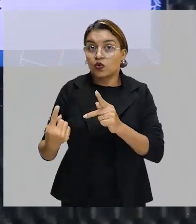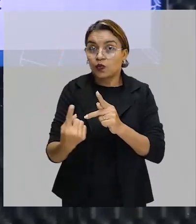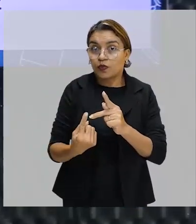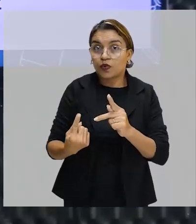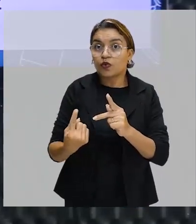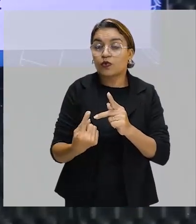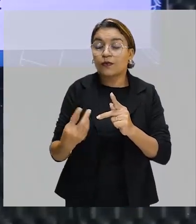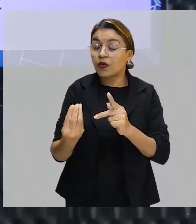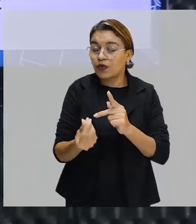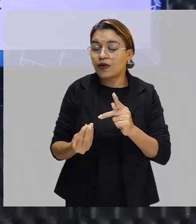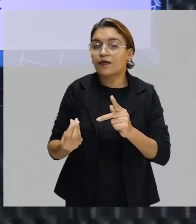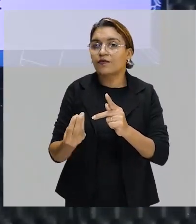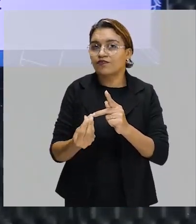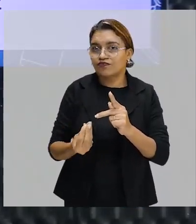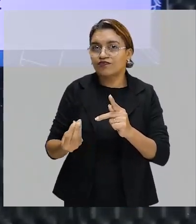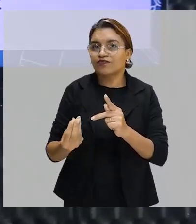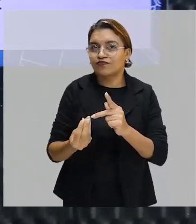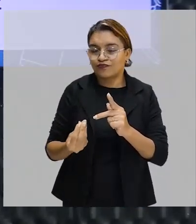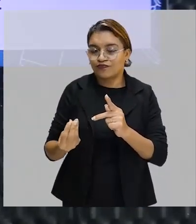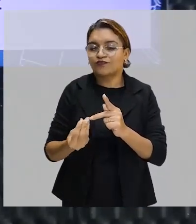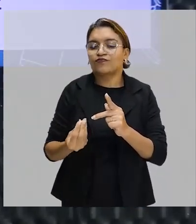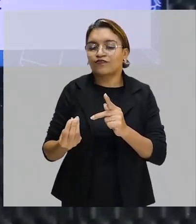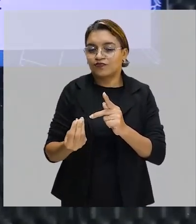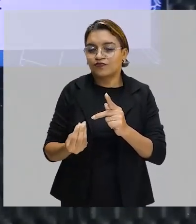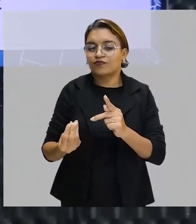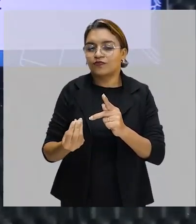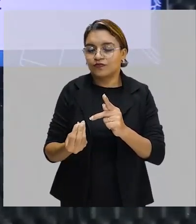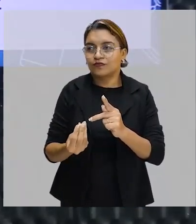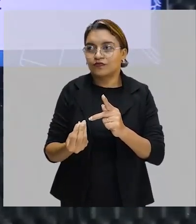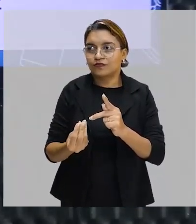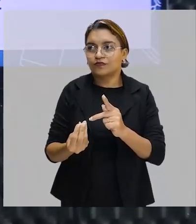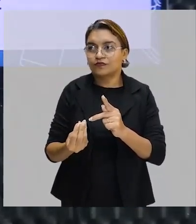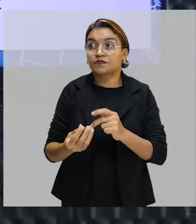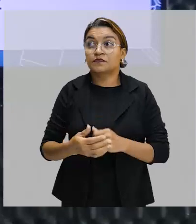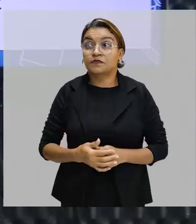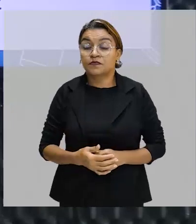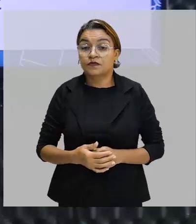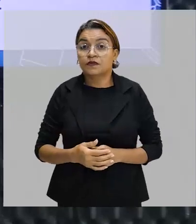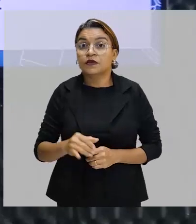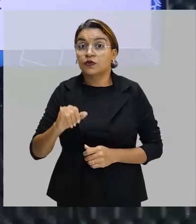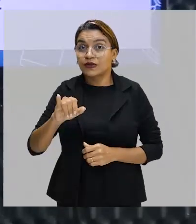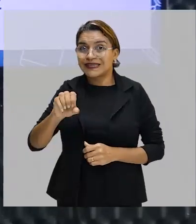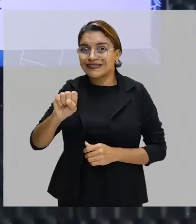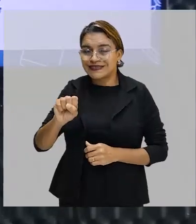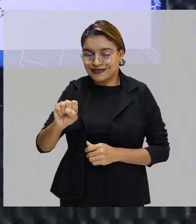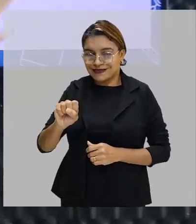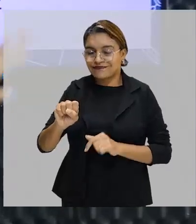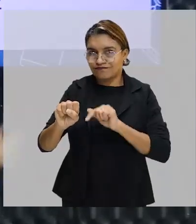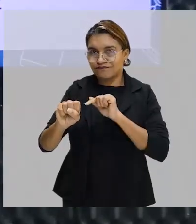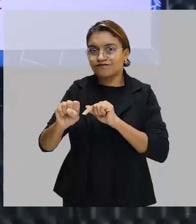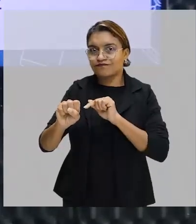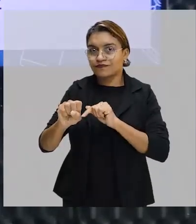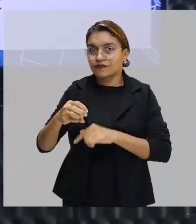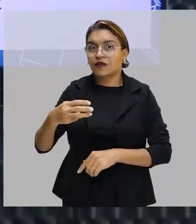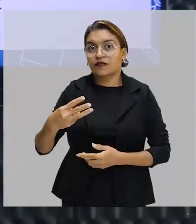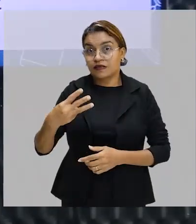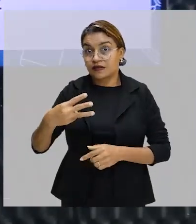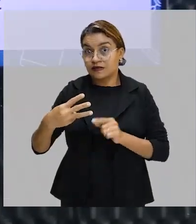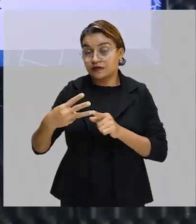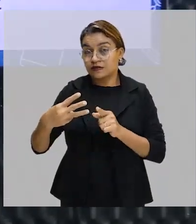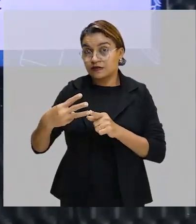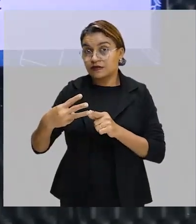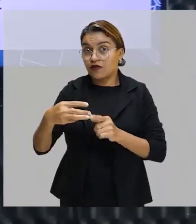vós, eles ou elas em inglês. We e they. Bom? E no caso do is, que é a terceira